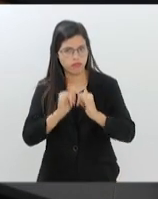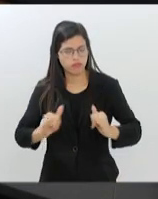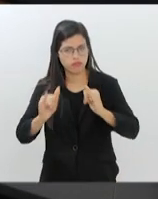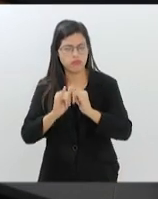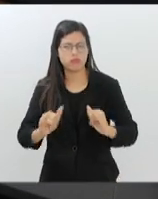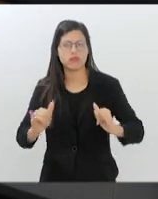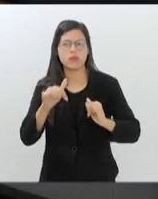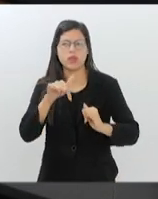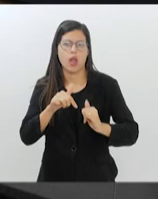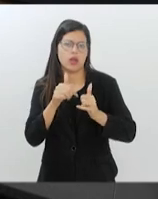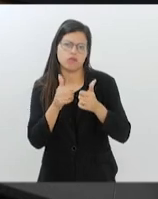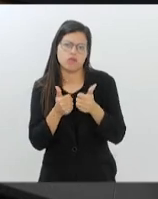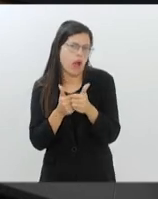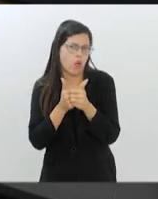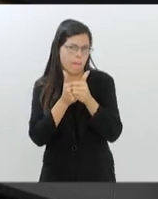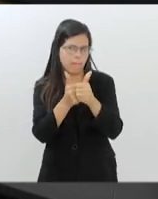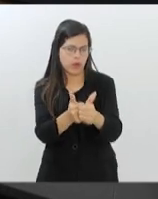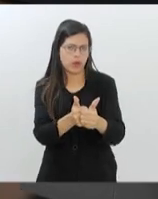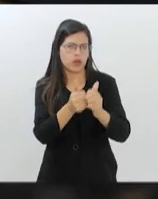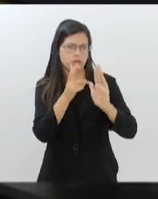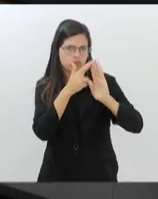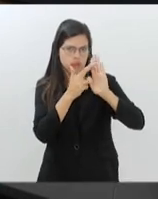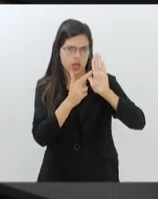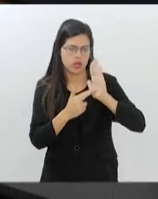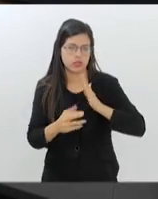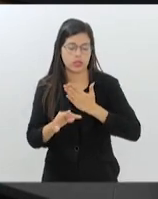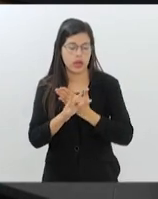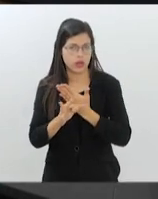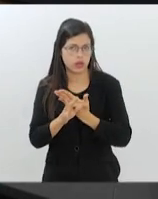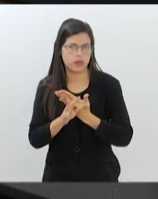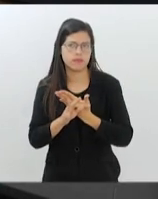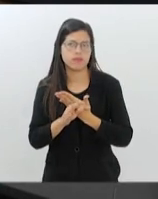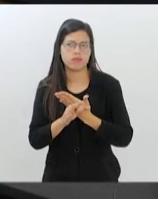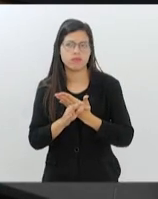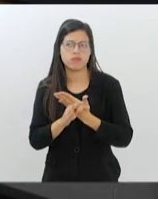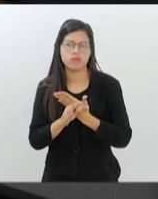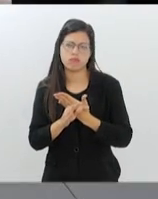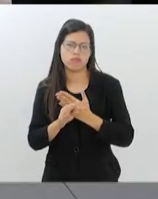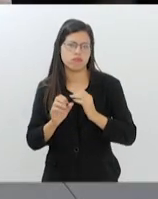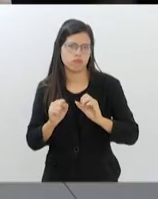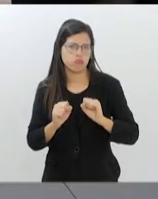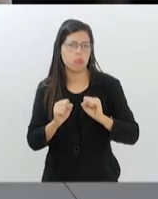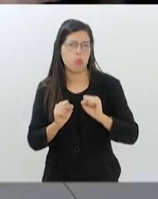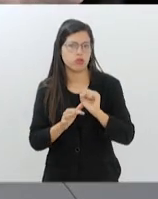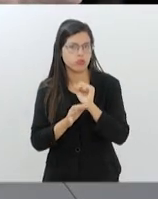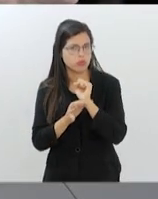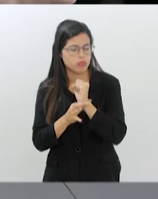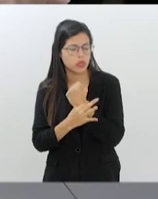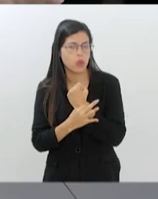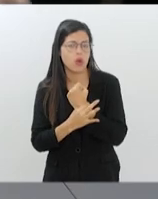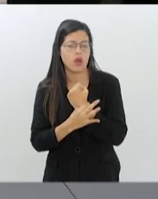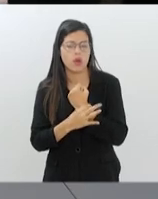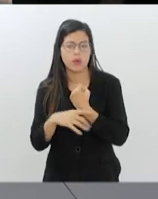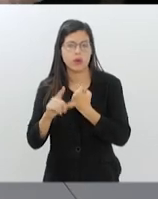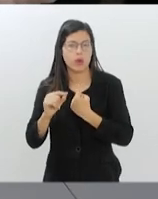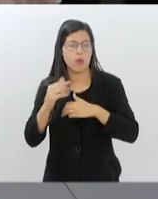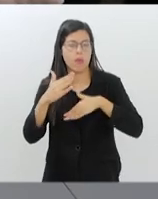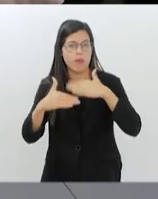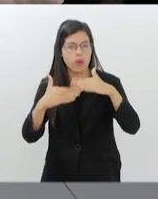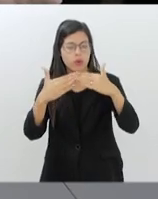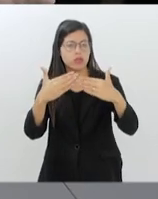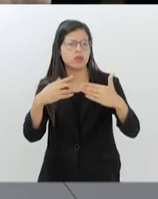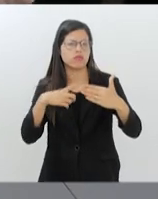seguindo todos os padrões técnicos e posso lhe garantir que todo o processo tem a